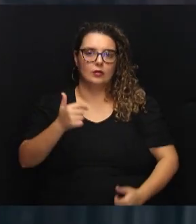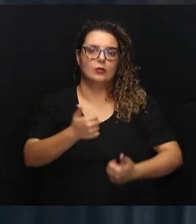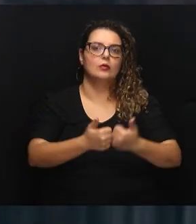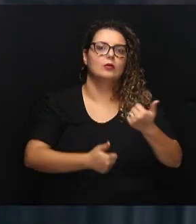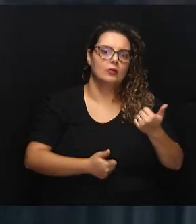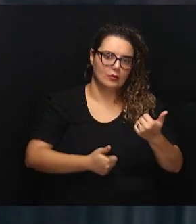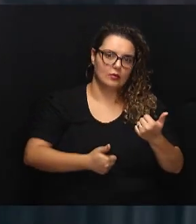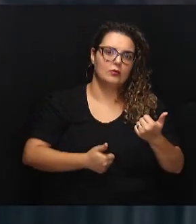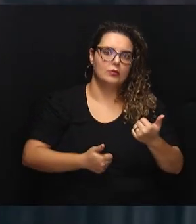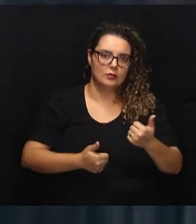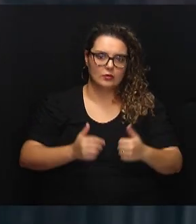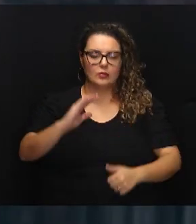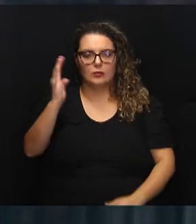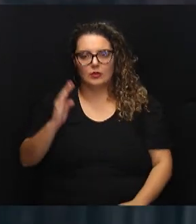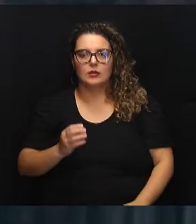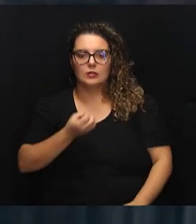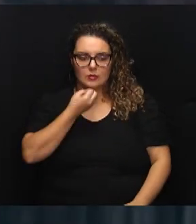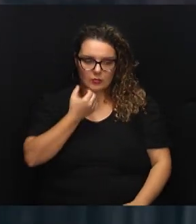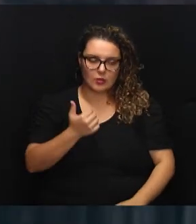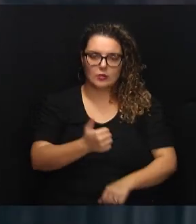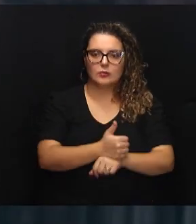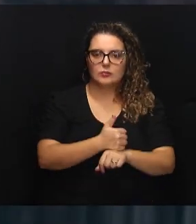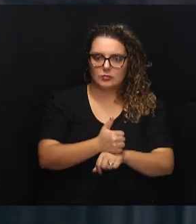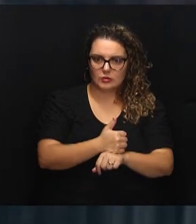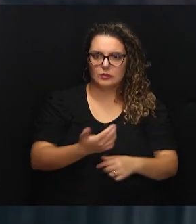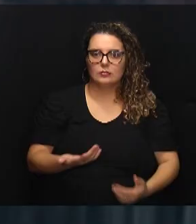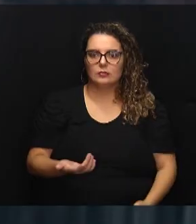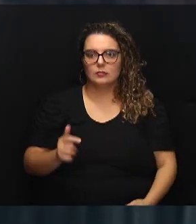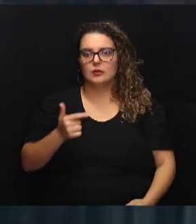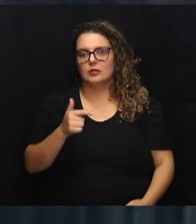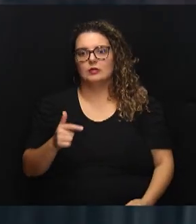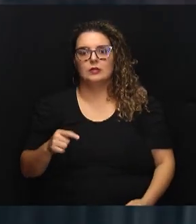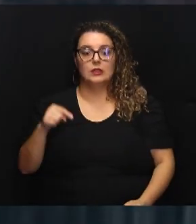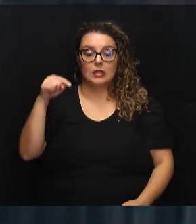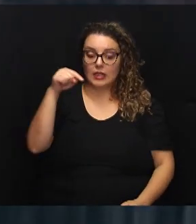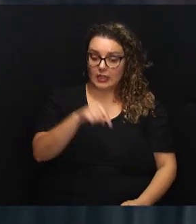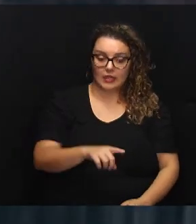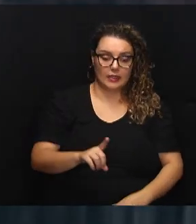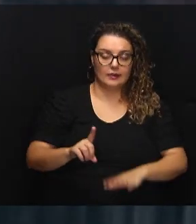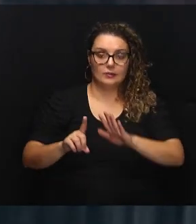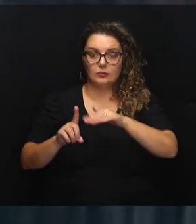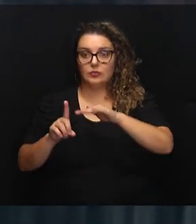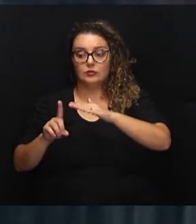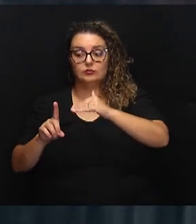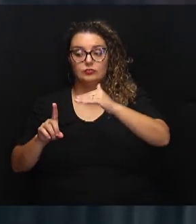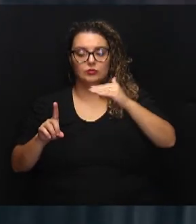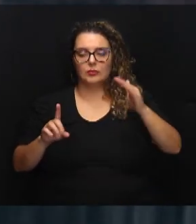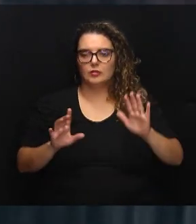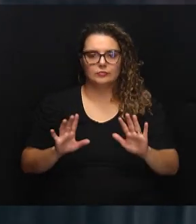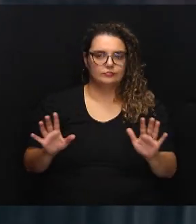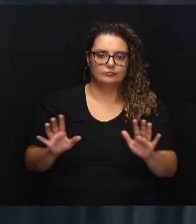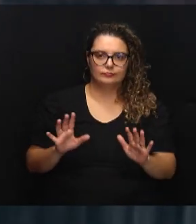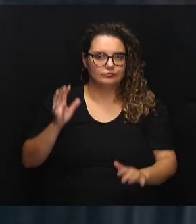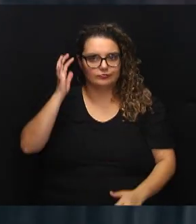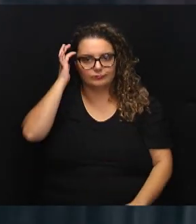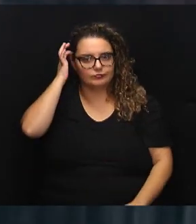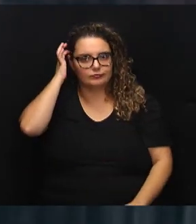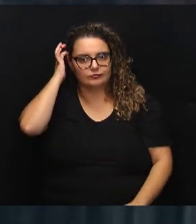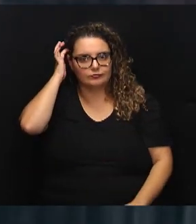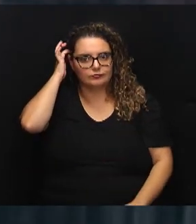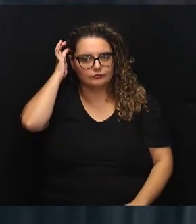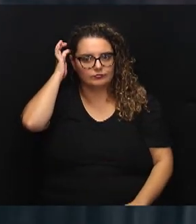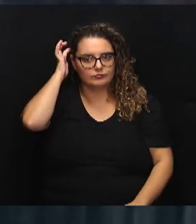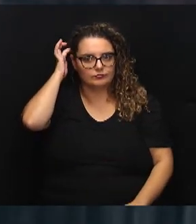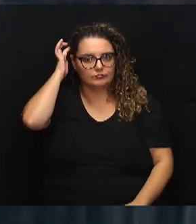bons jogadores, mas não dá para falar que aquele se destaca, aquele é ídolo. Muito por causa